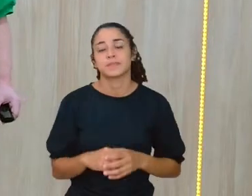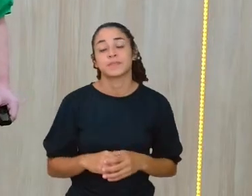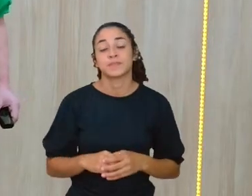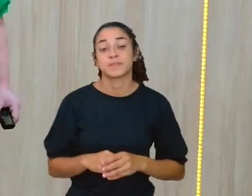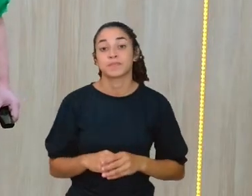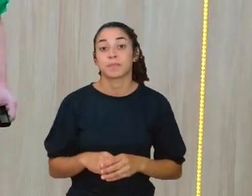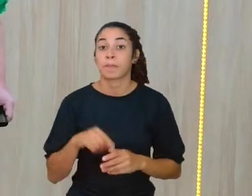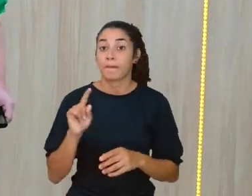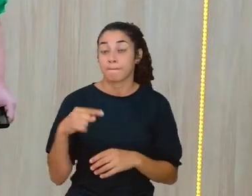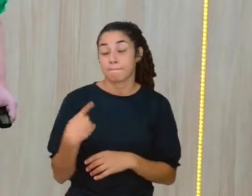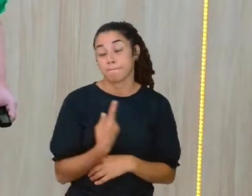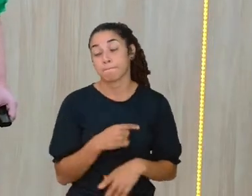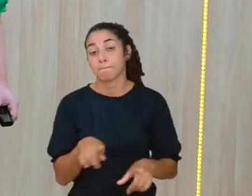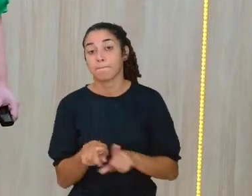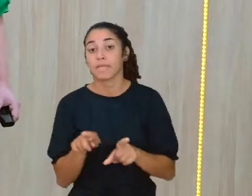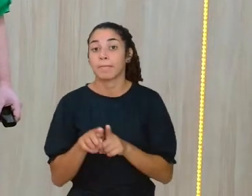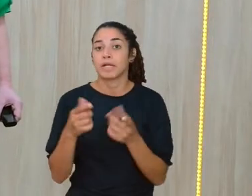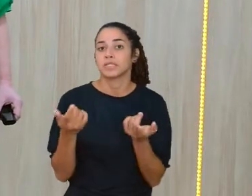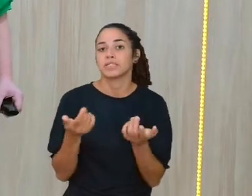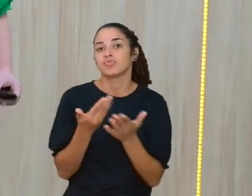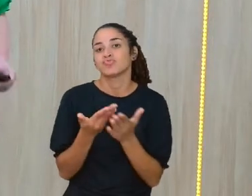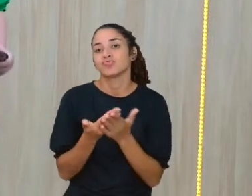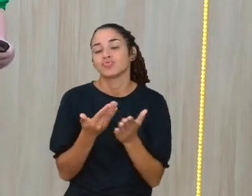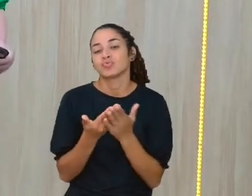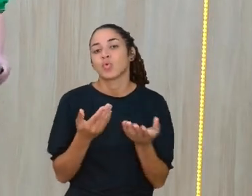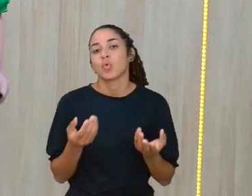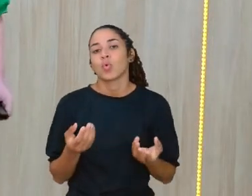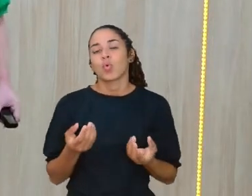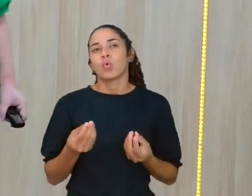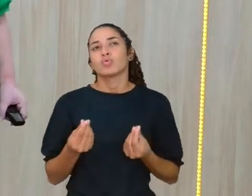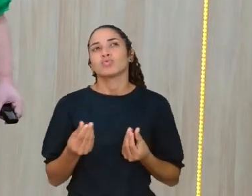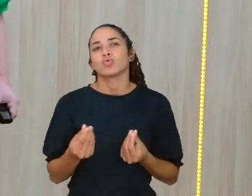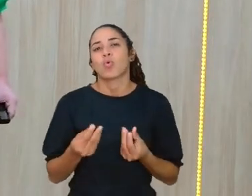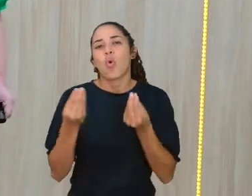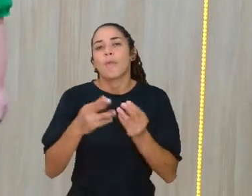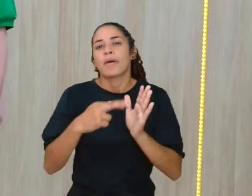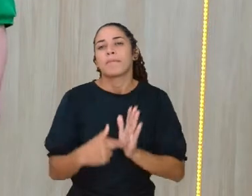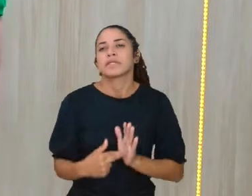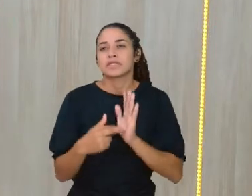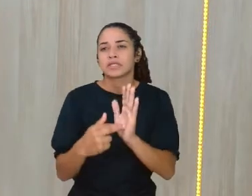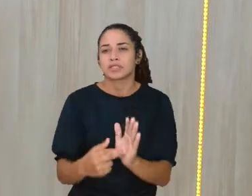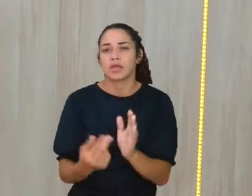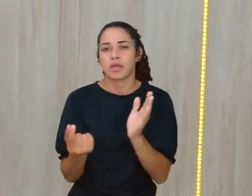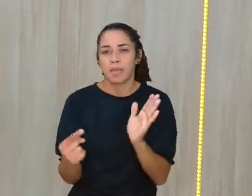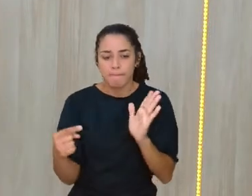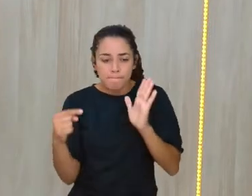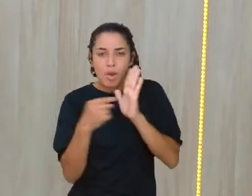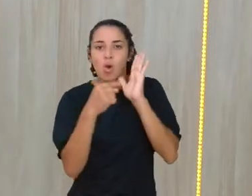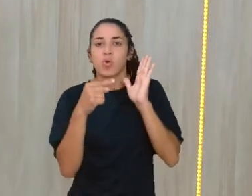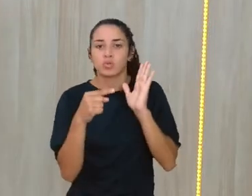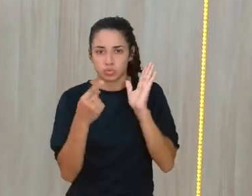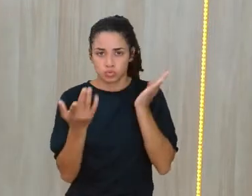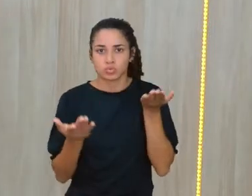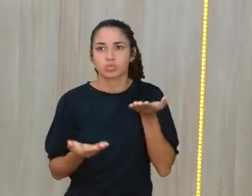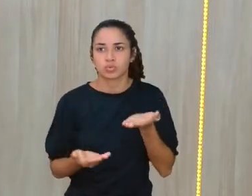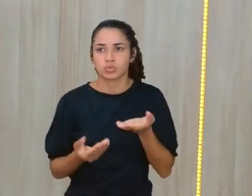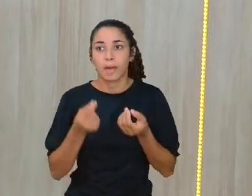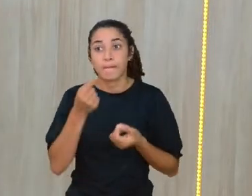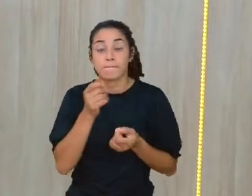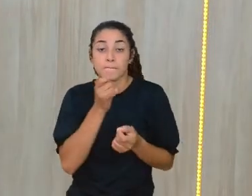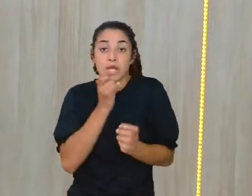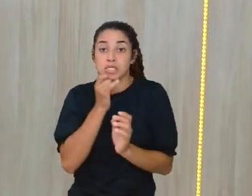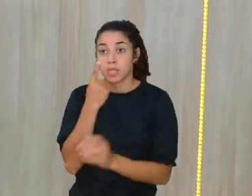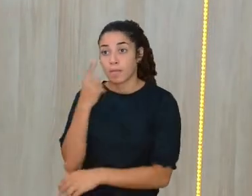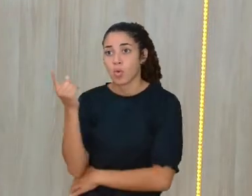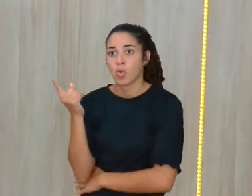gente trabalhou com a questão de como é que eu faço a representação de um ponto. Tipo assim, este ponto